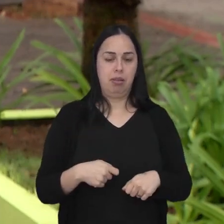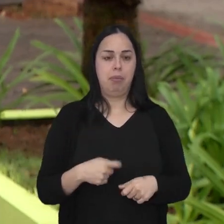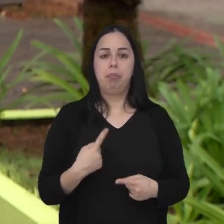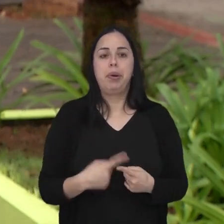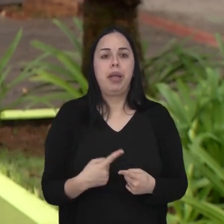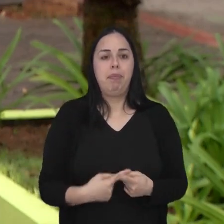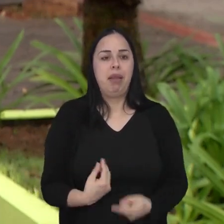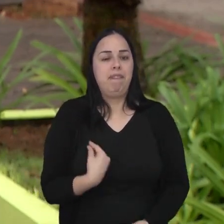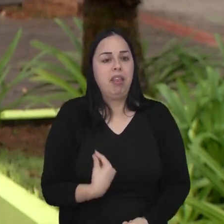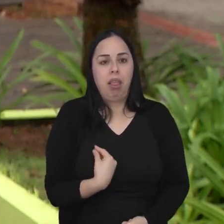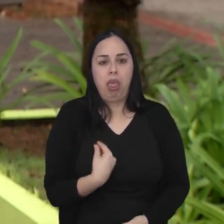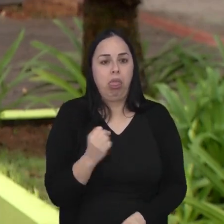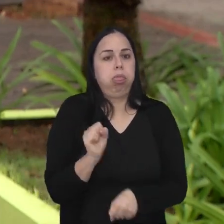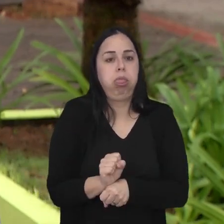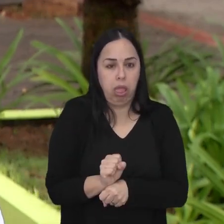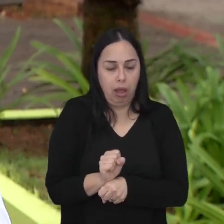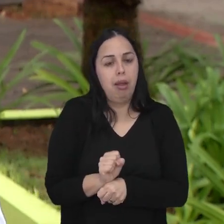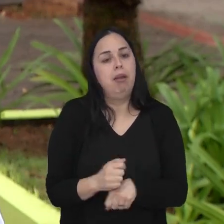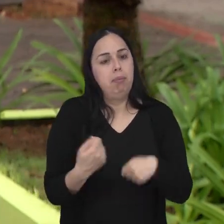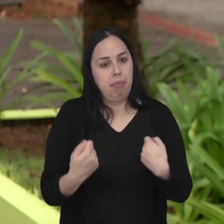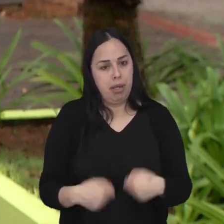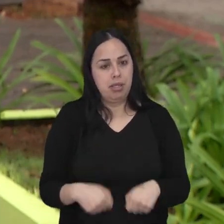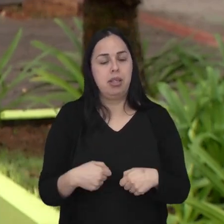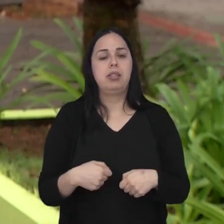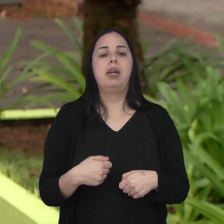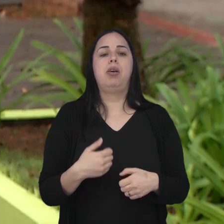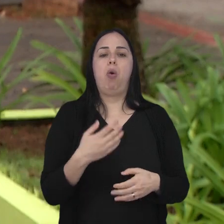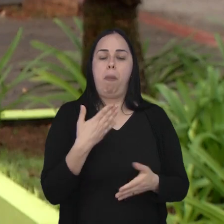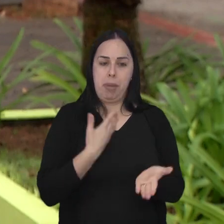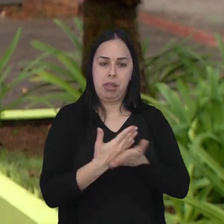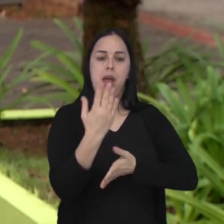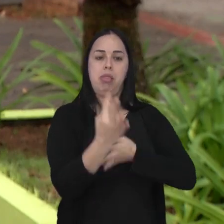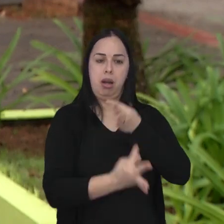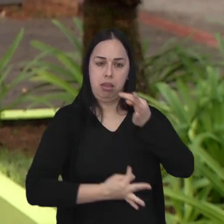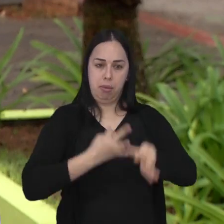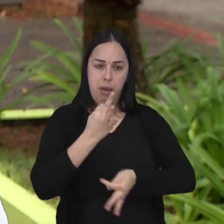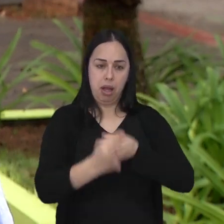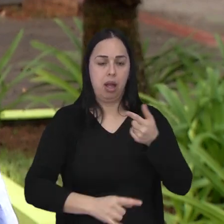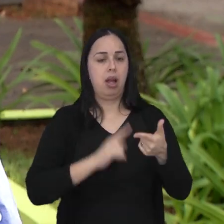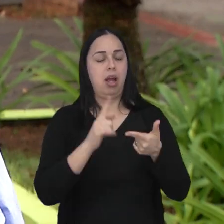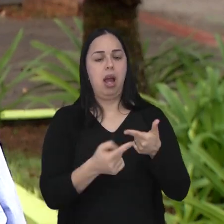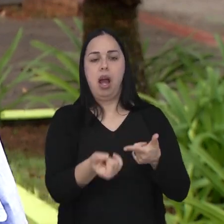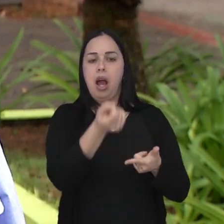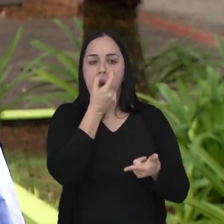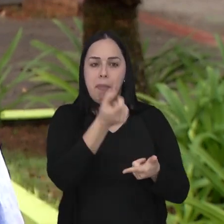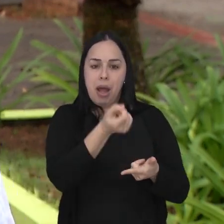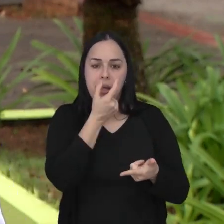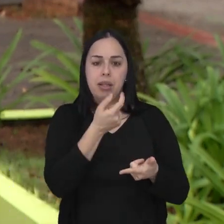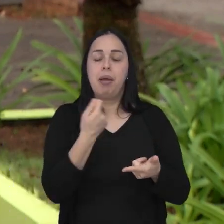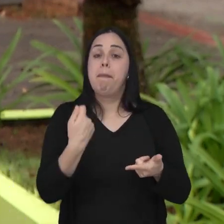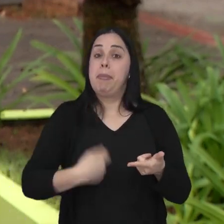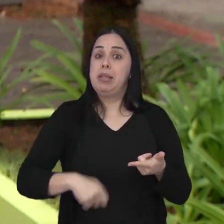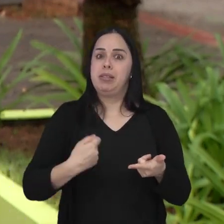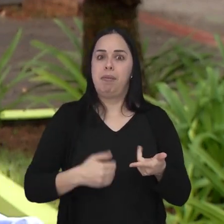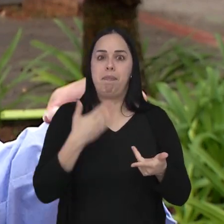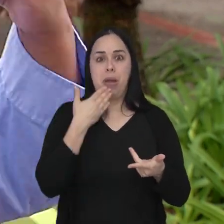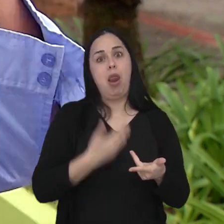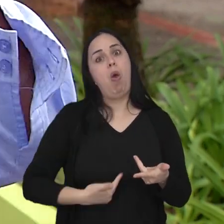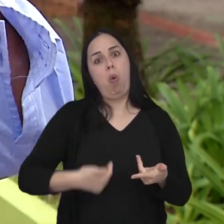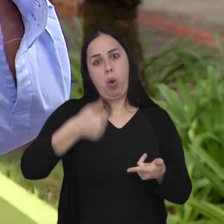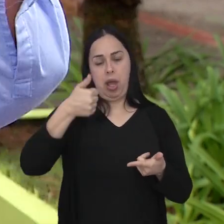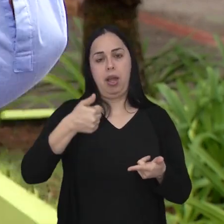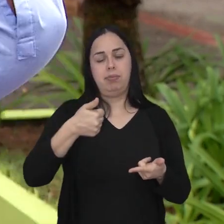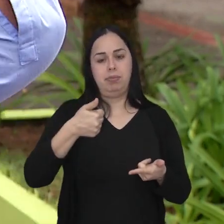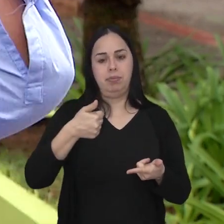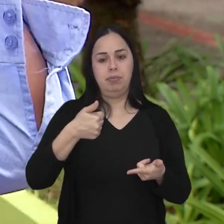está normal, eu não estou vivendo, né? Então eu preciso aceitar o tratamento, aceitar a medicação, porque eu